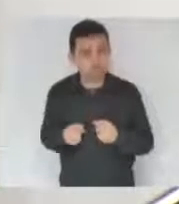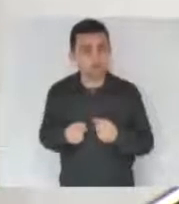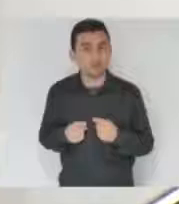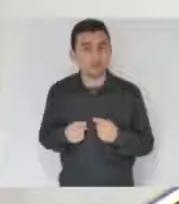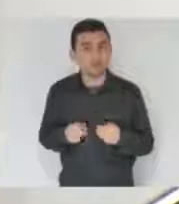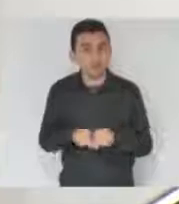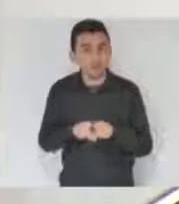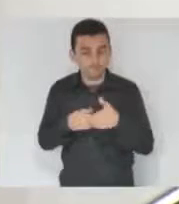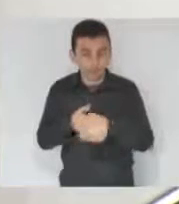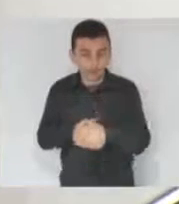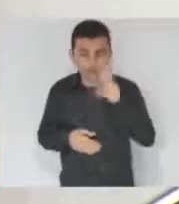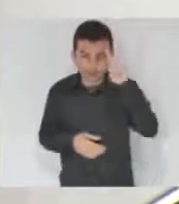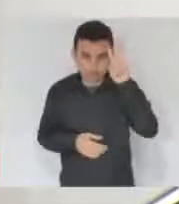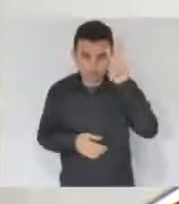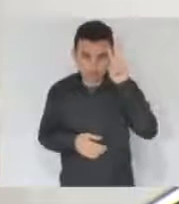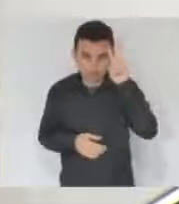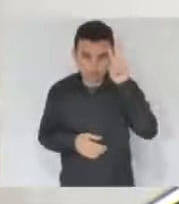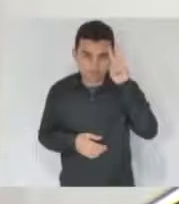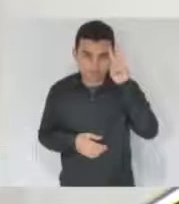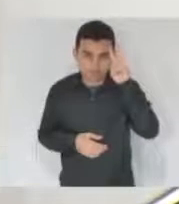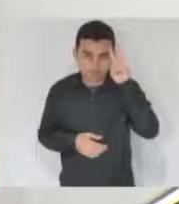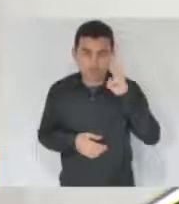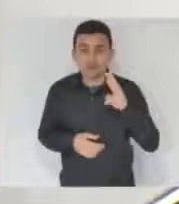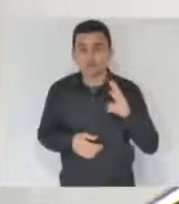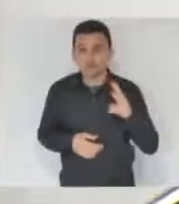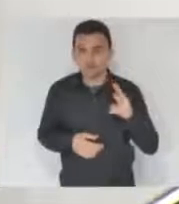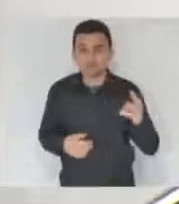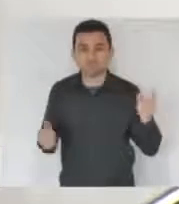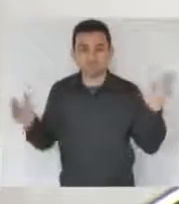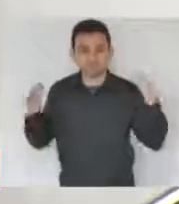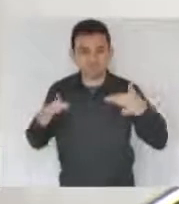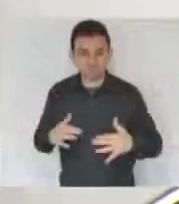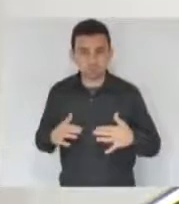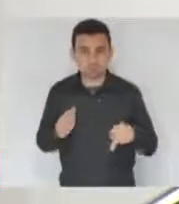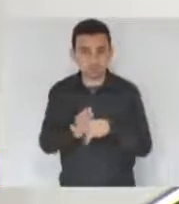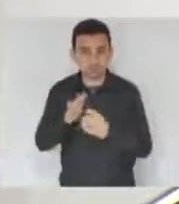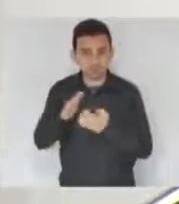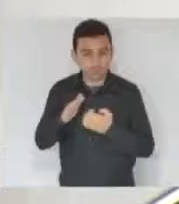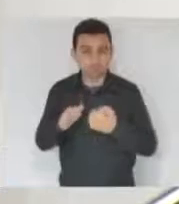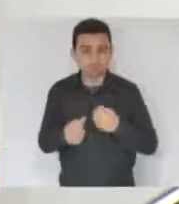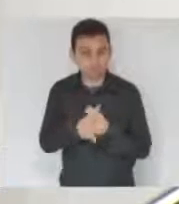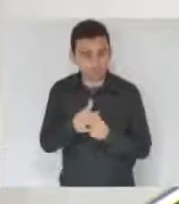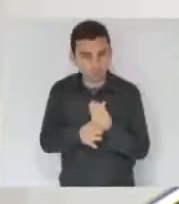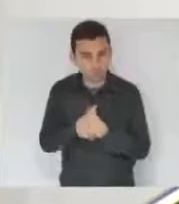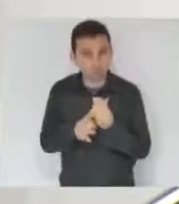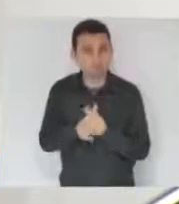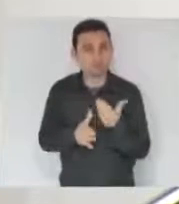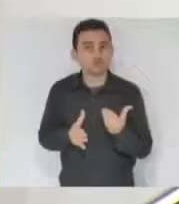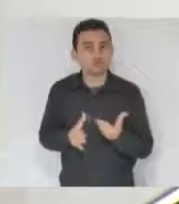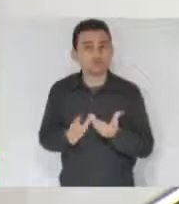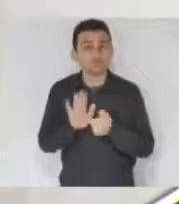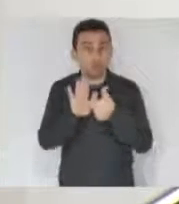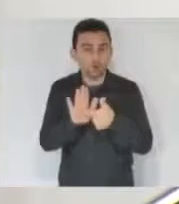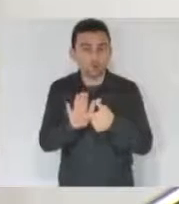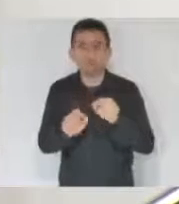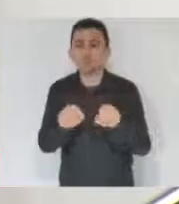inclusive, na próxima terça-feira, estar recebendo os setores produtivos aqui e demonstrando o que ficou